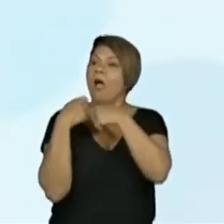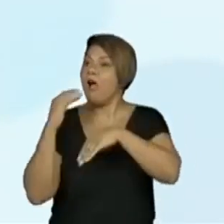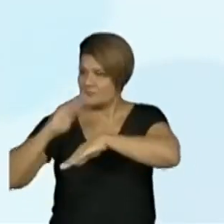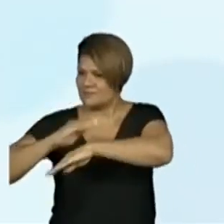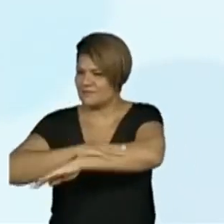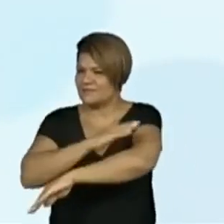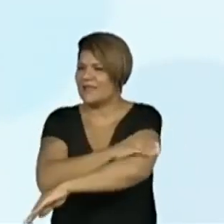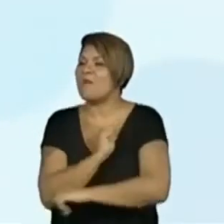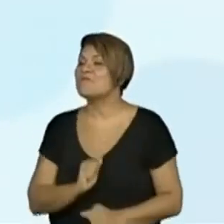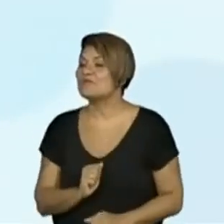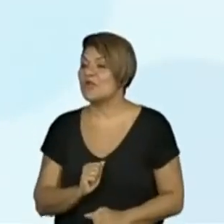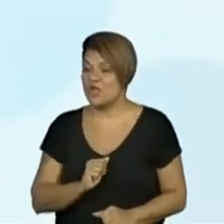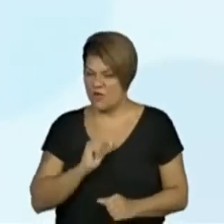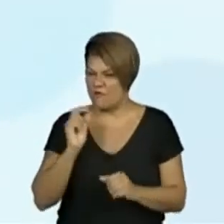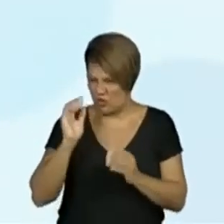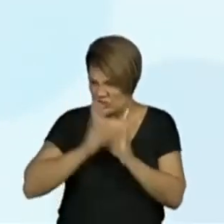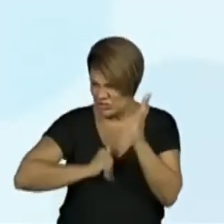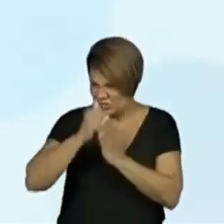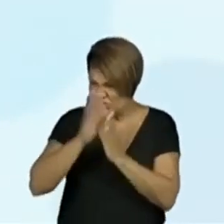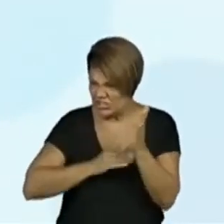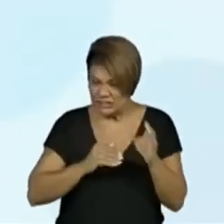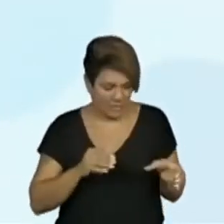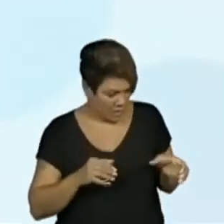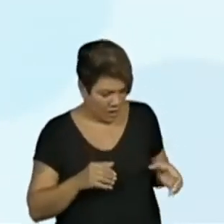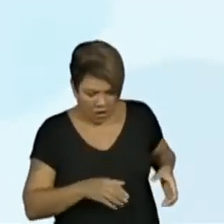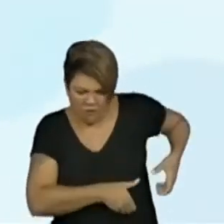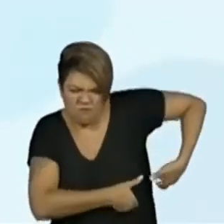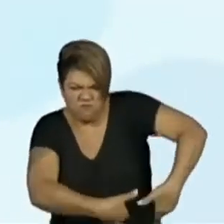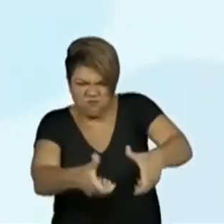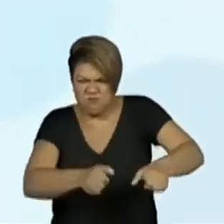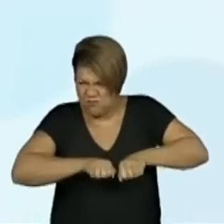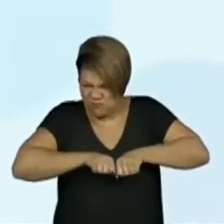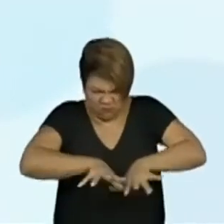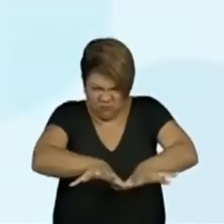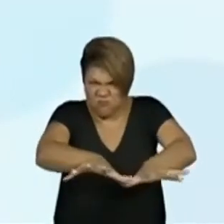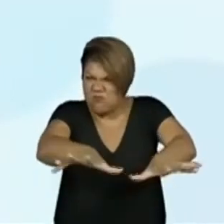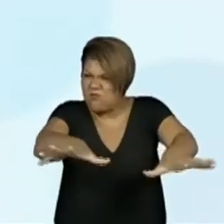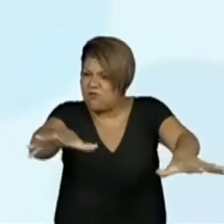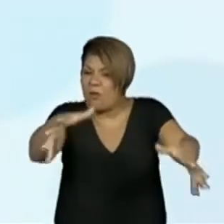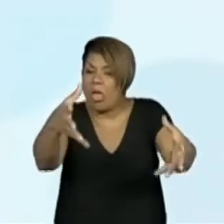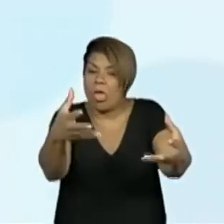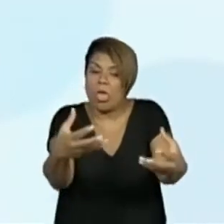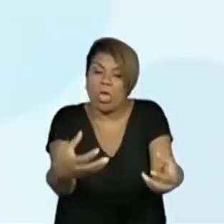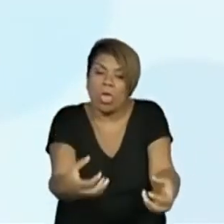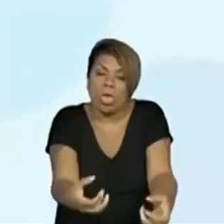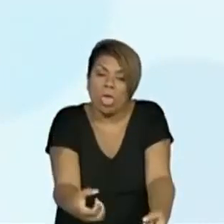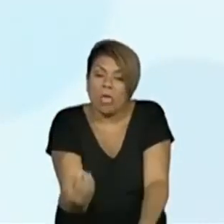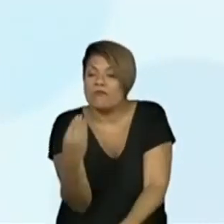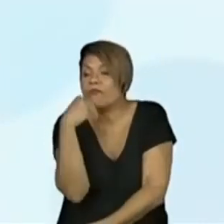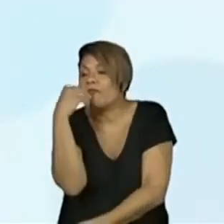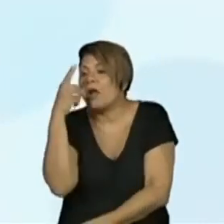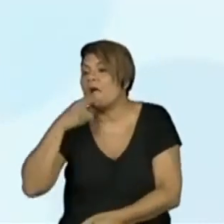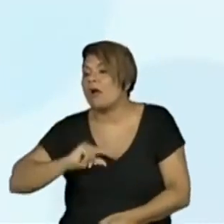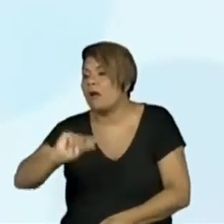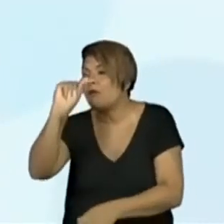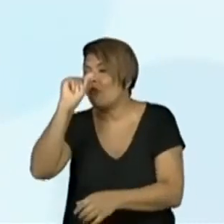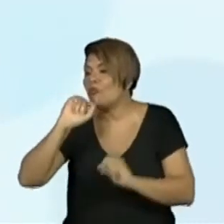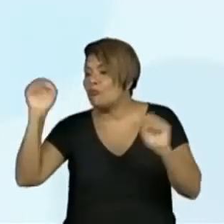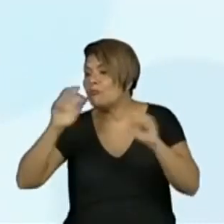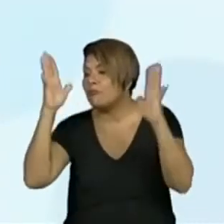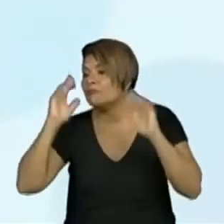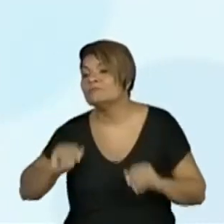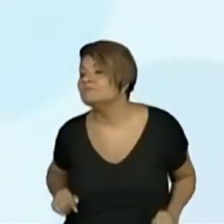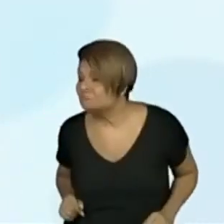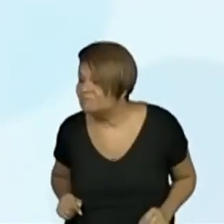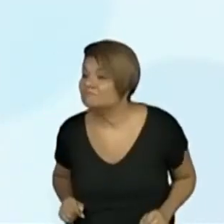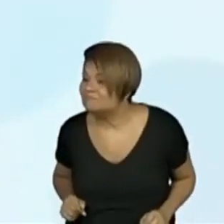com aquele lago. E assim, enfraquecer a magia do Mago Gael. Pronto. Olha a